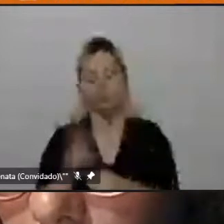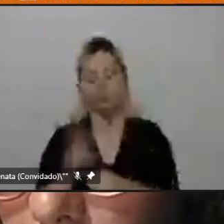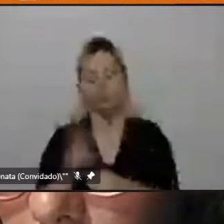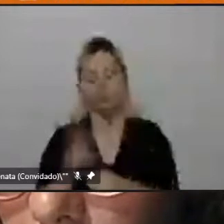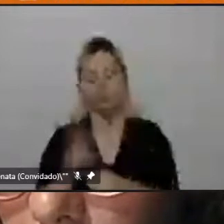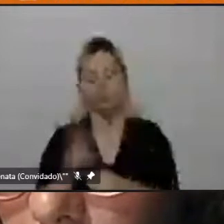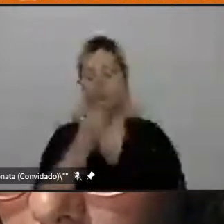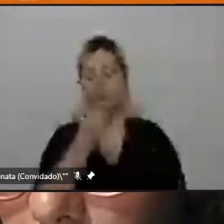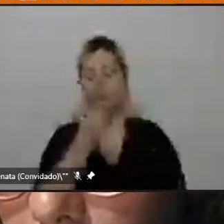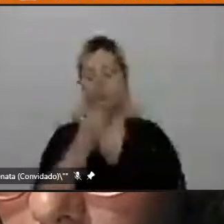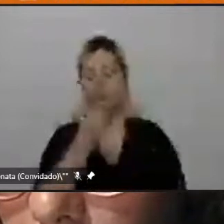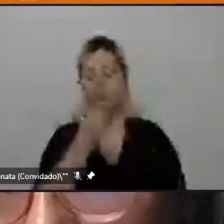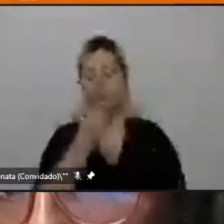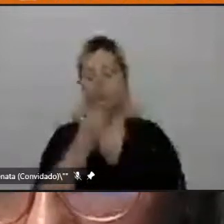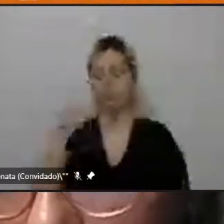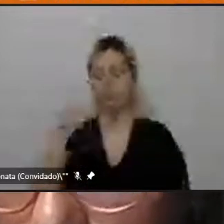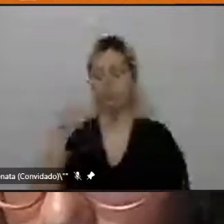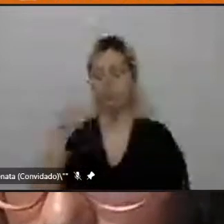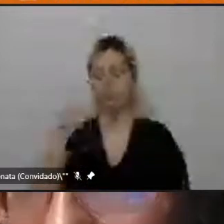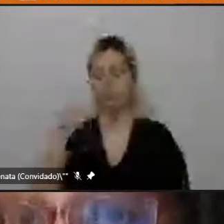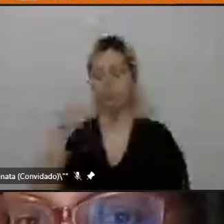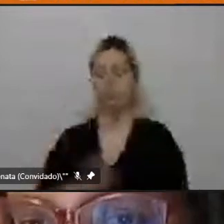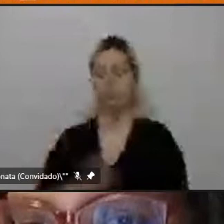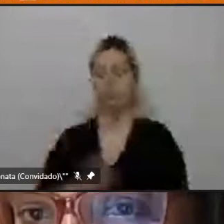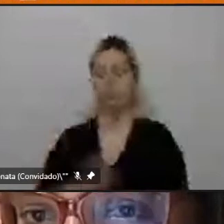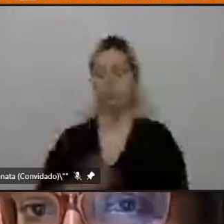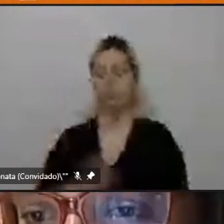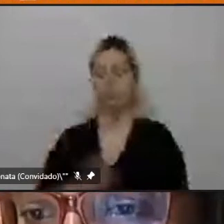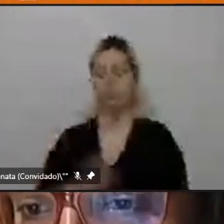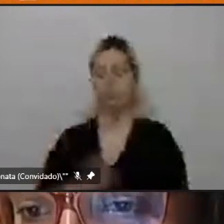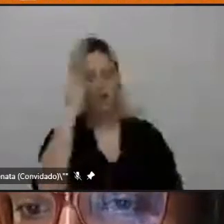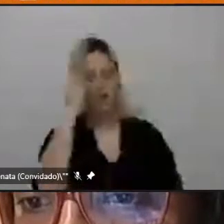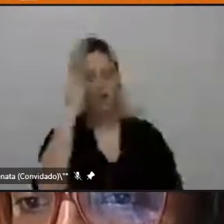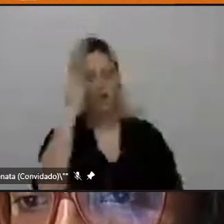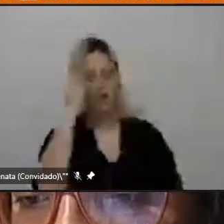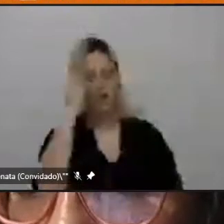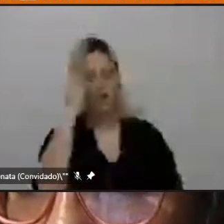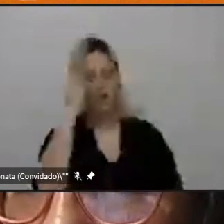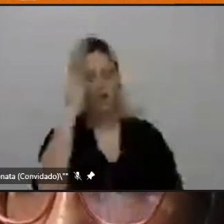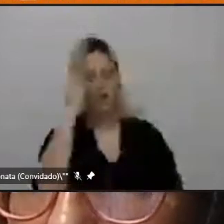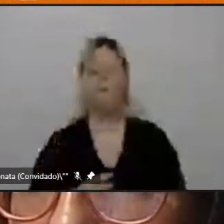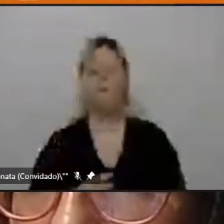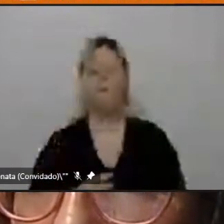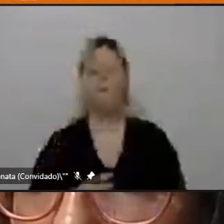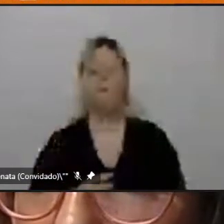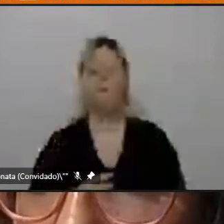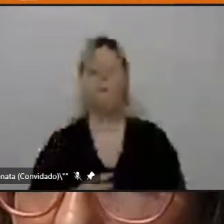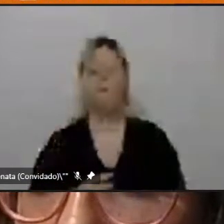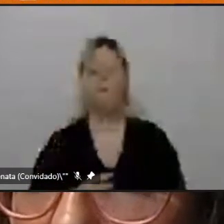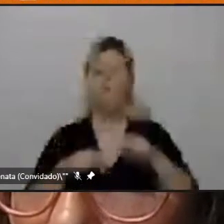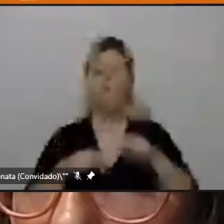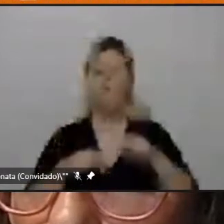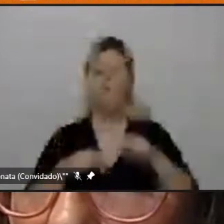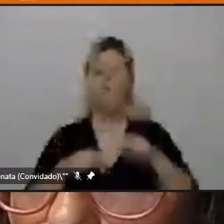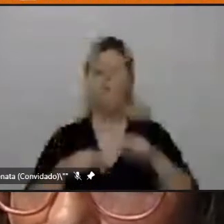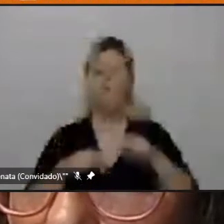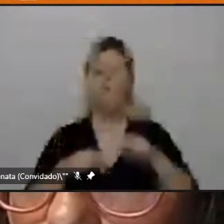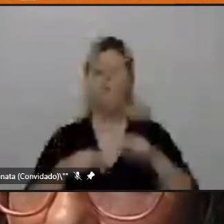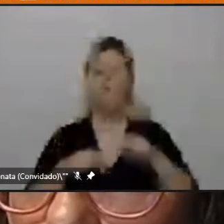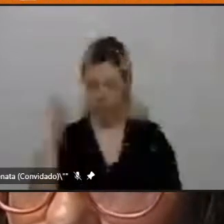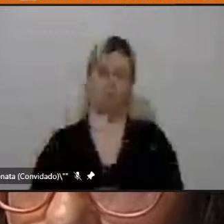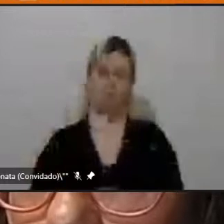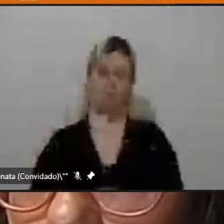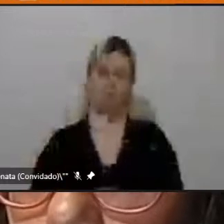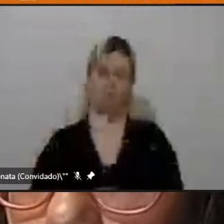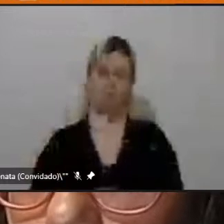e trazer os paralelos dessas diversas territorialidades que se dão no nosso país. Olha, a